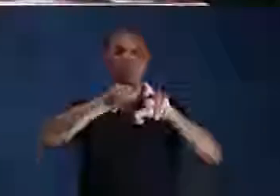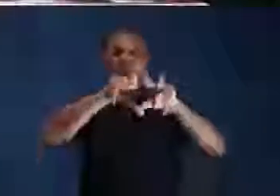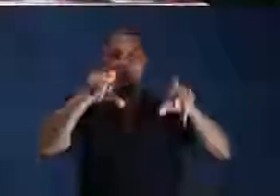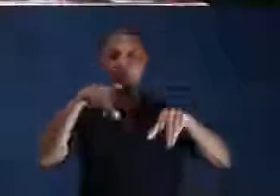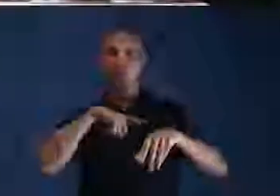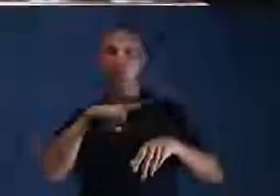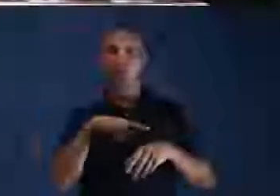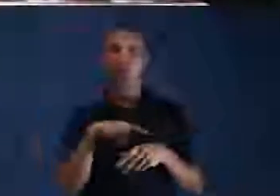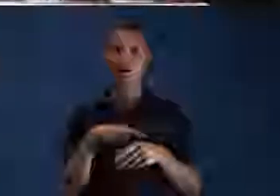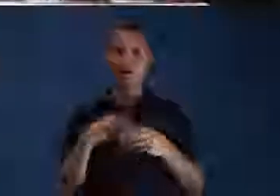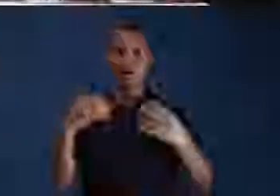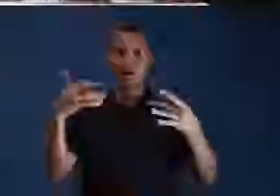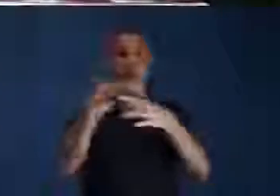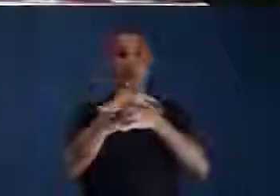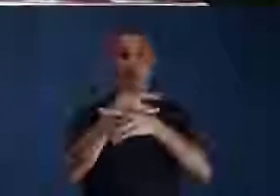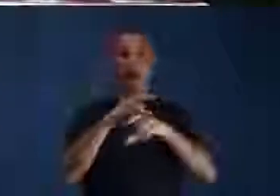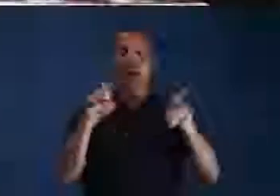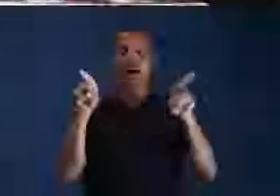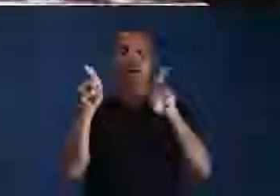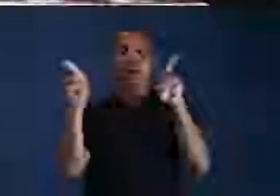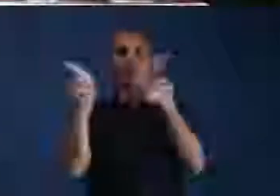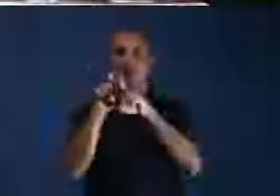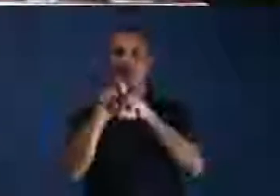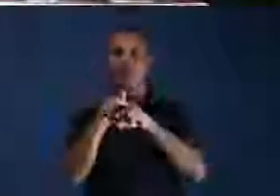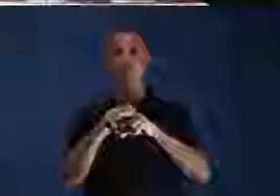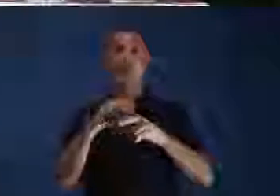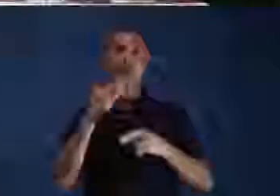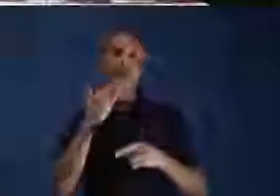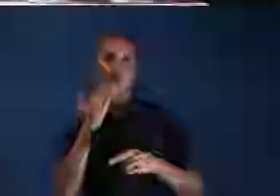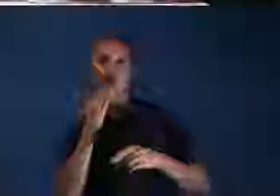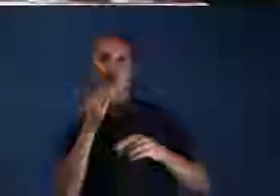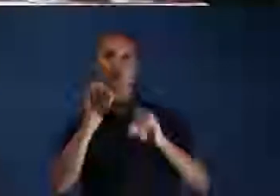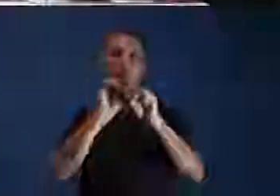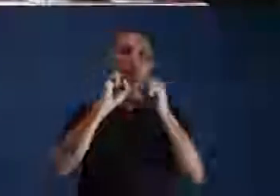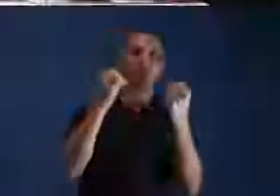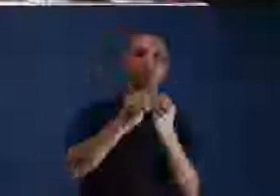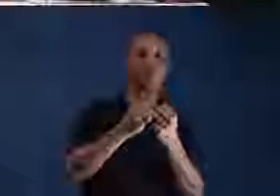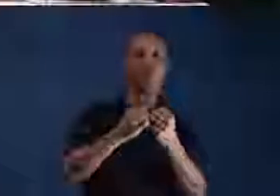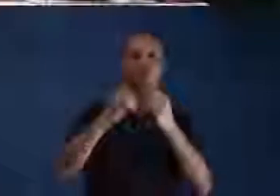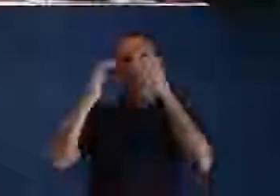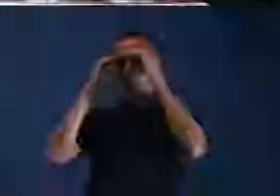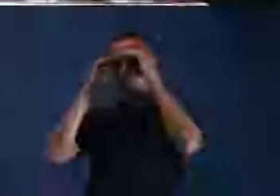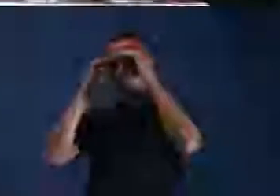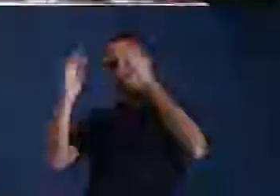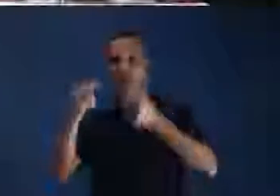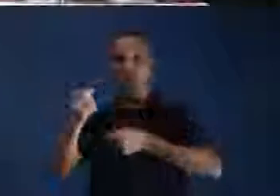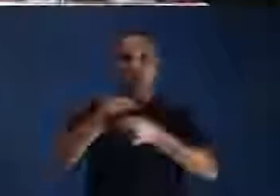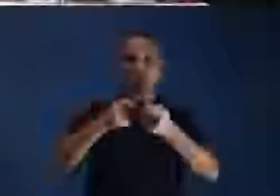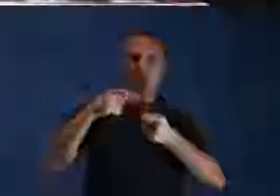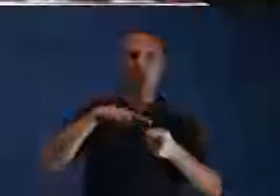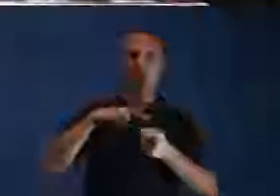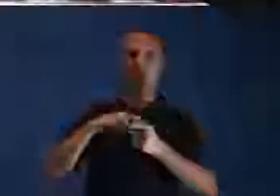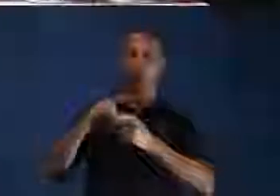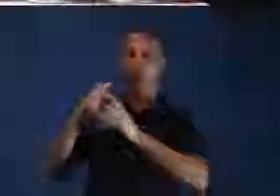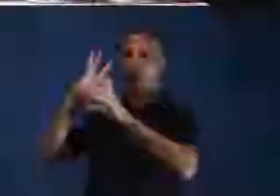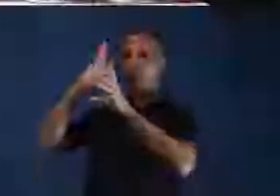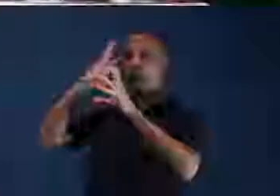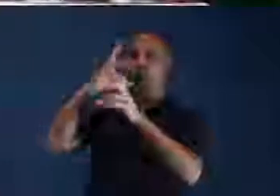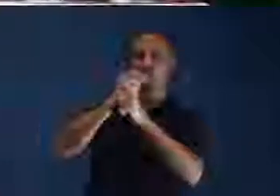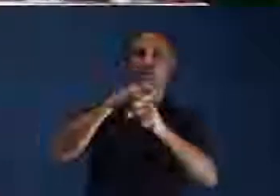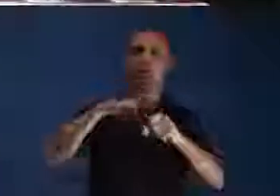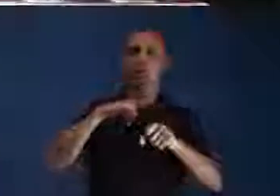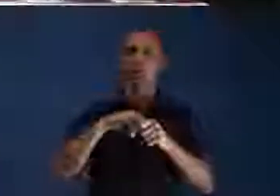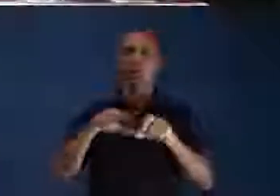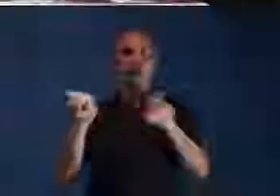semelhante, cidades e suas fraturas sociais, morais e econômicas, as suas contradições constitutivas, e, no centro